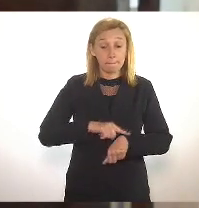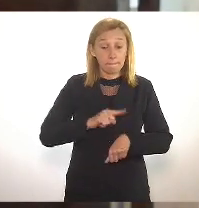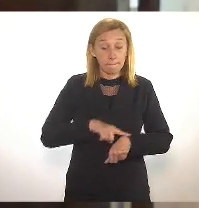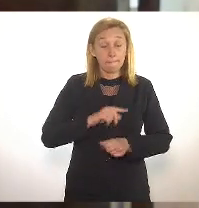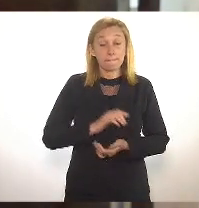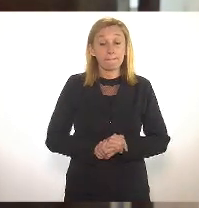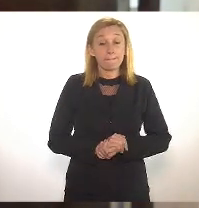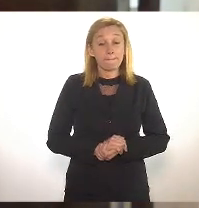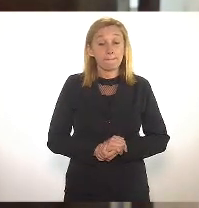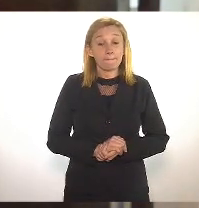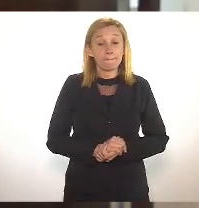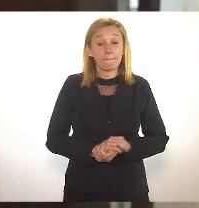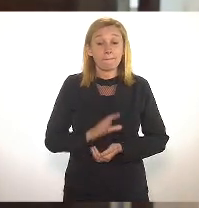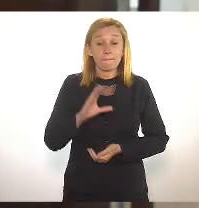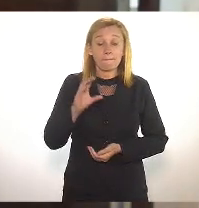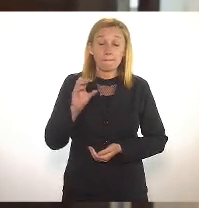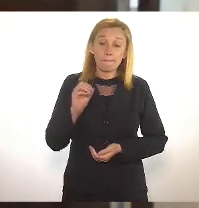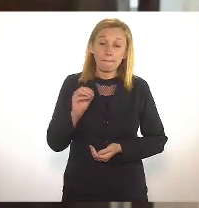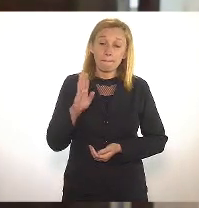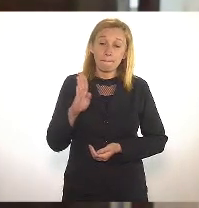que quando o Obama